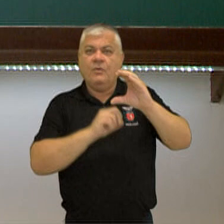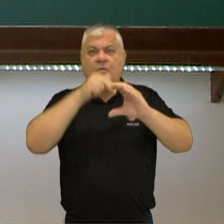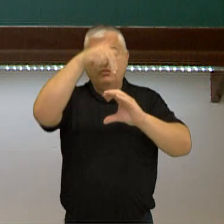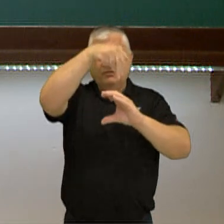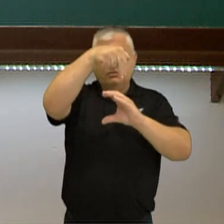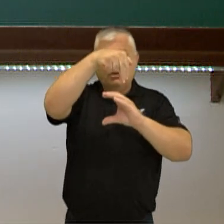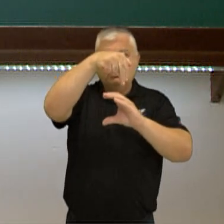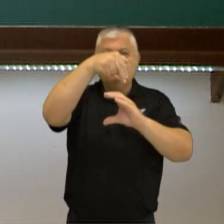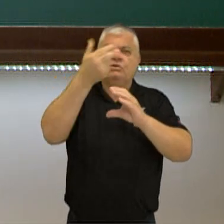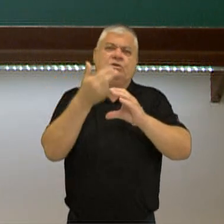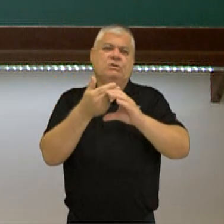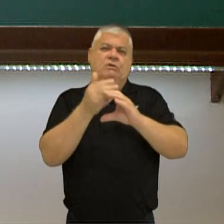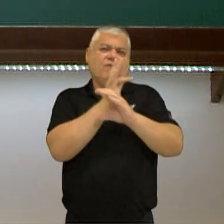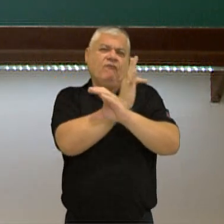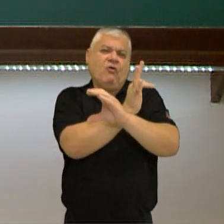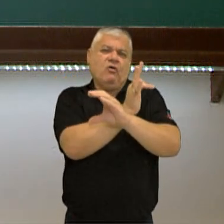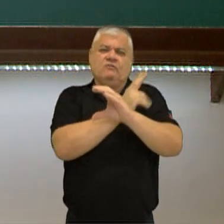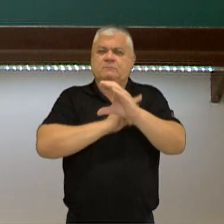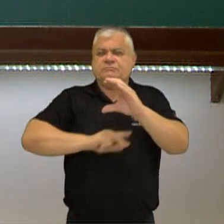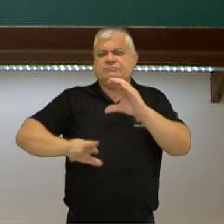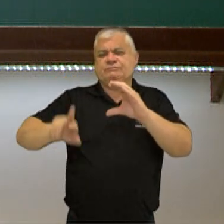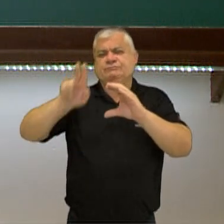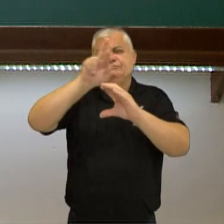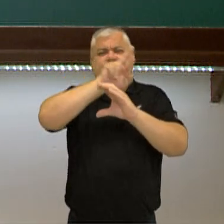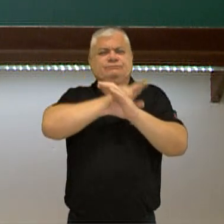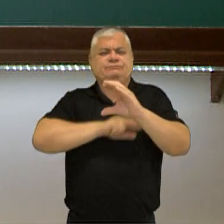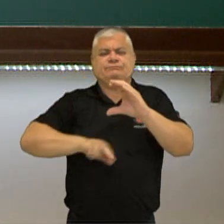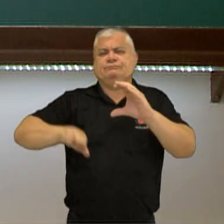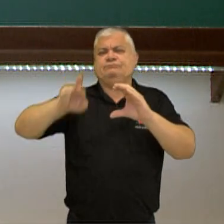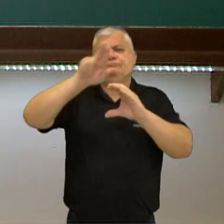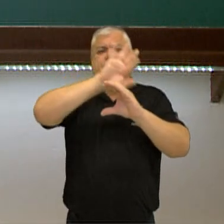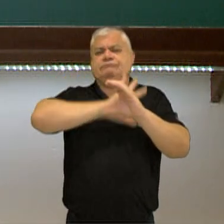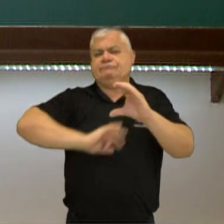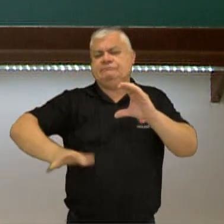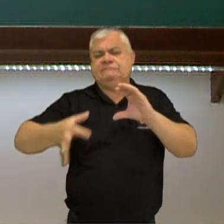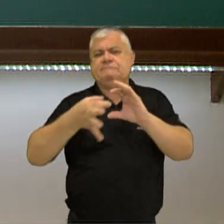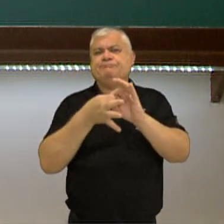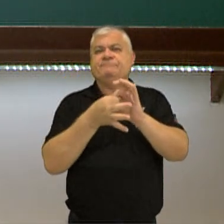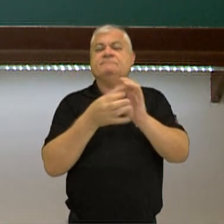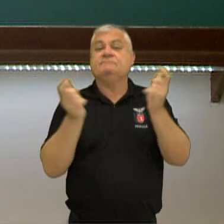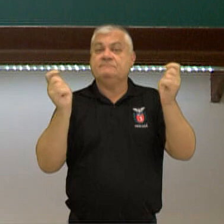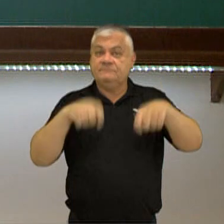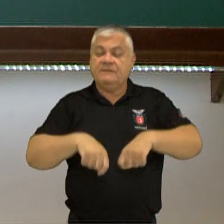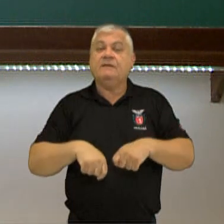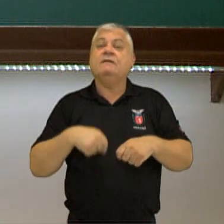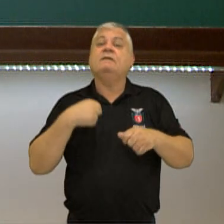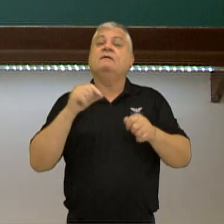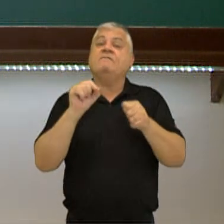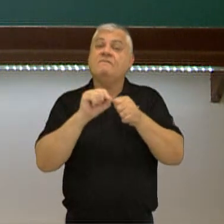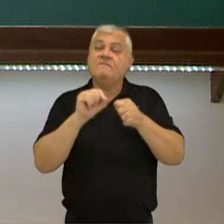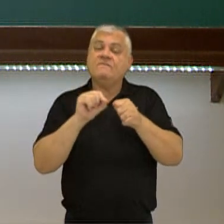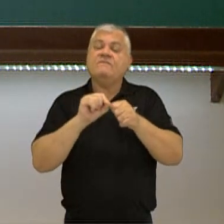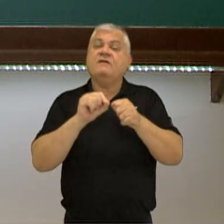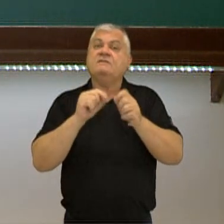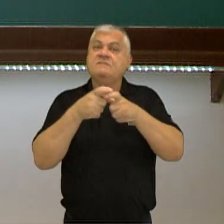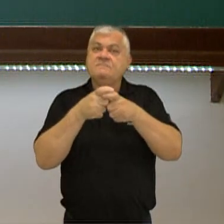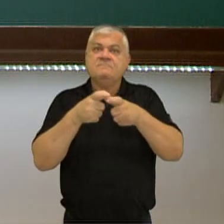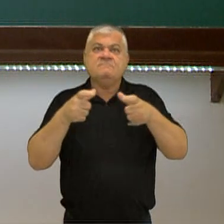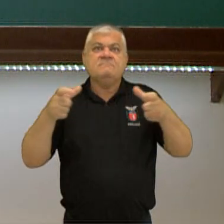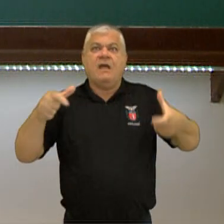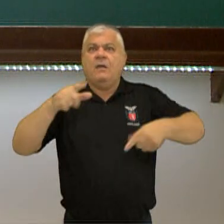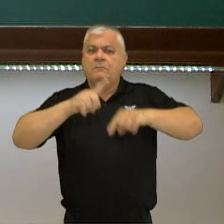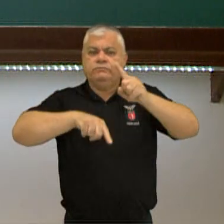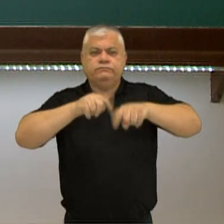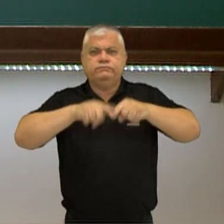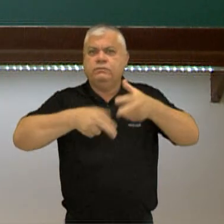nitrogênio, fósforo, tá? Formando ou proporcionando, né, uma gama ainda maior de